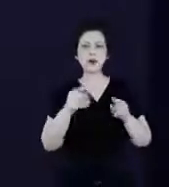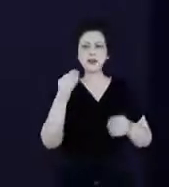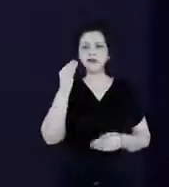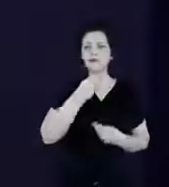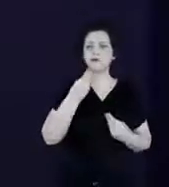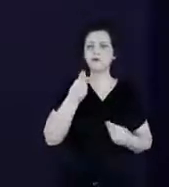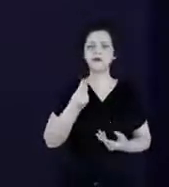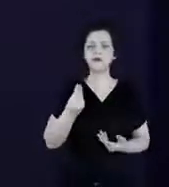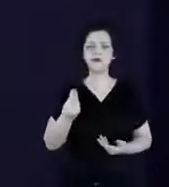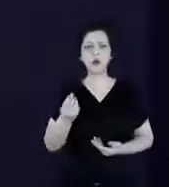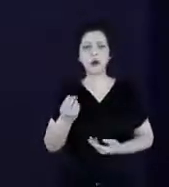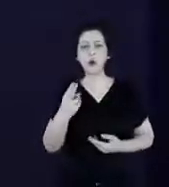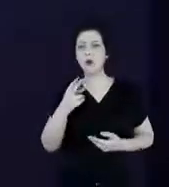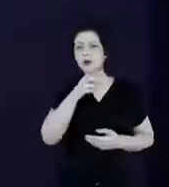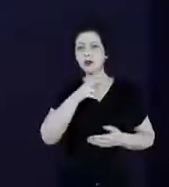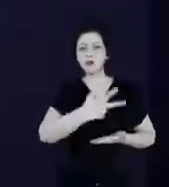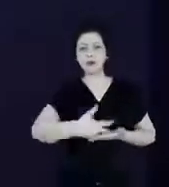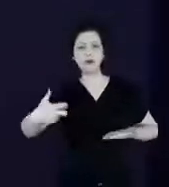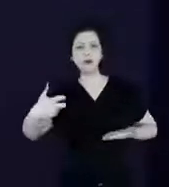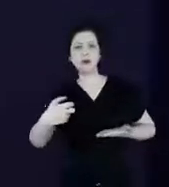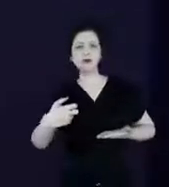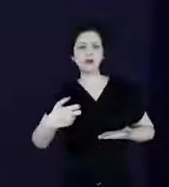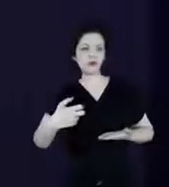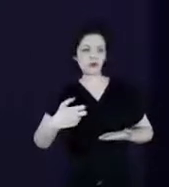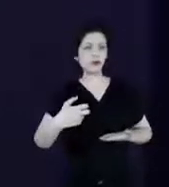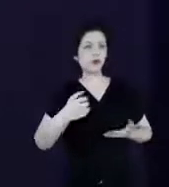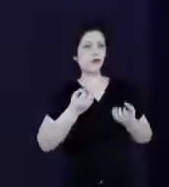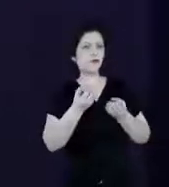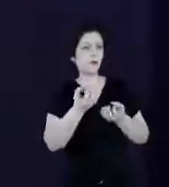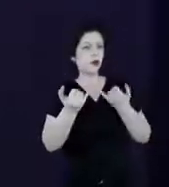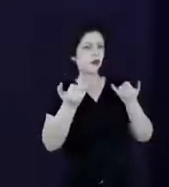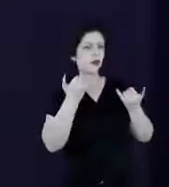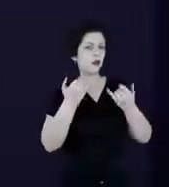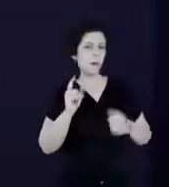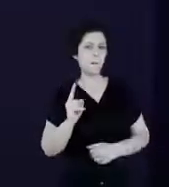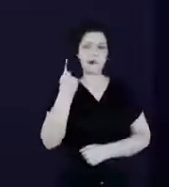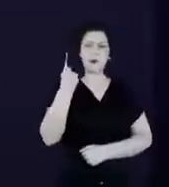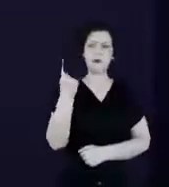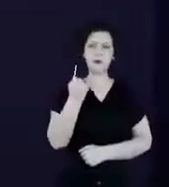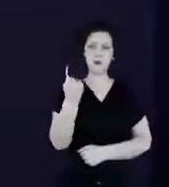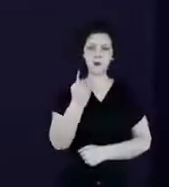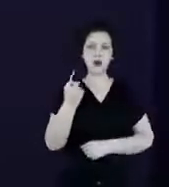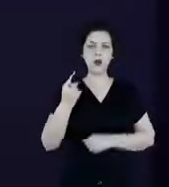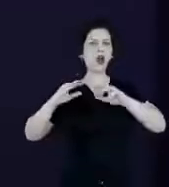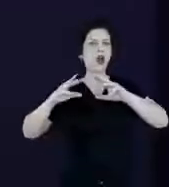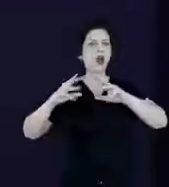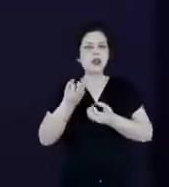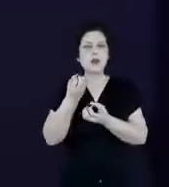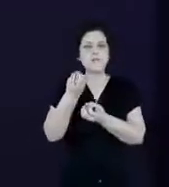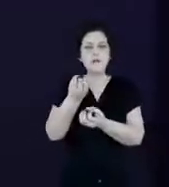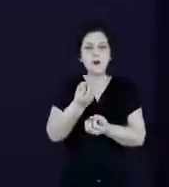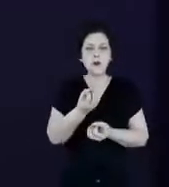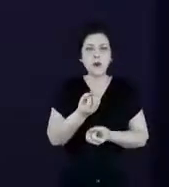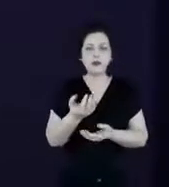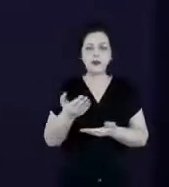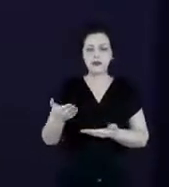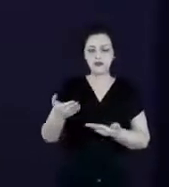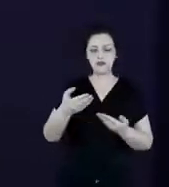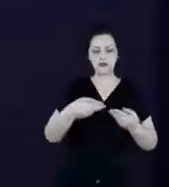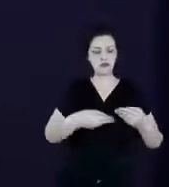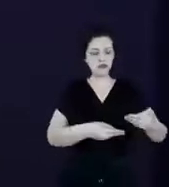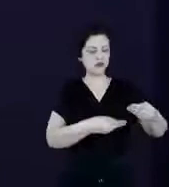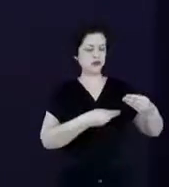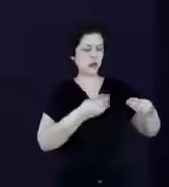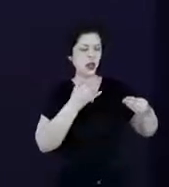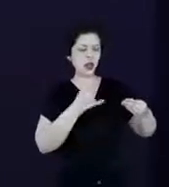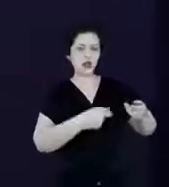possível ou ataque hacker ou vazamento mesmo. Então, primeiro ponto, todas as informações que chegarem nessa Câmara de Comercialização de Energia